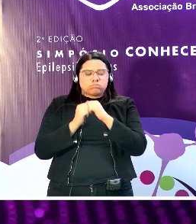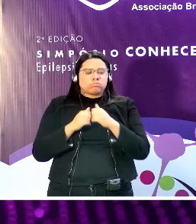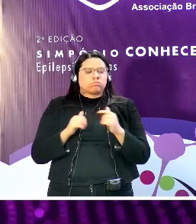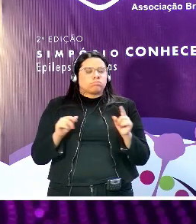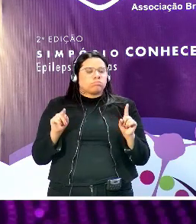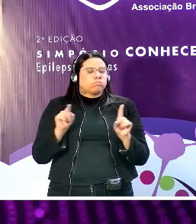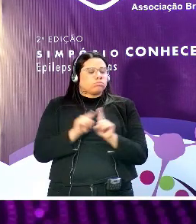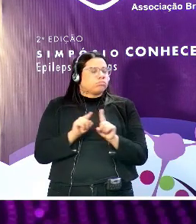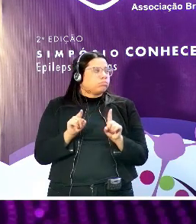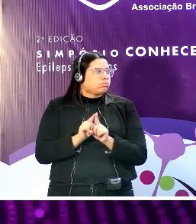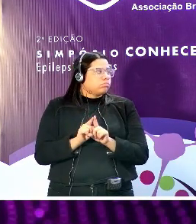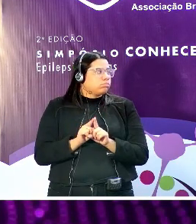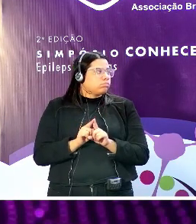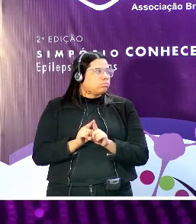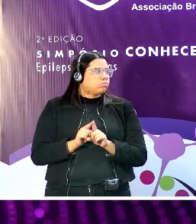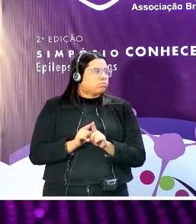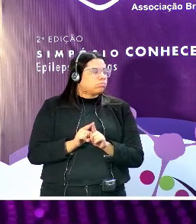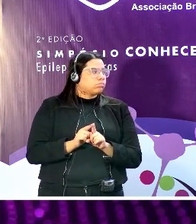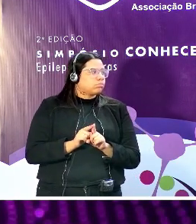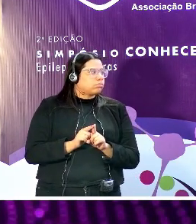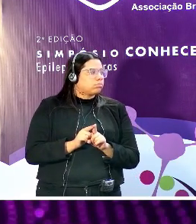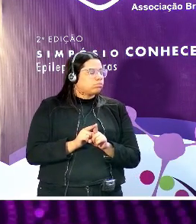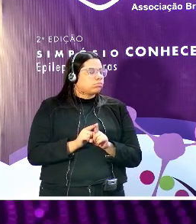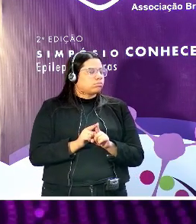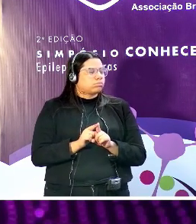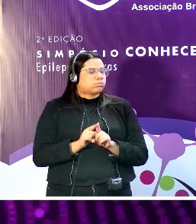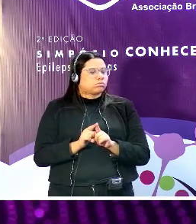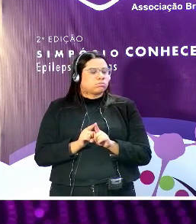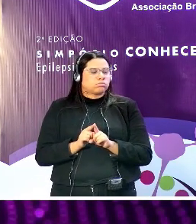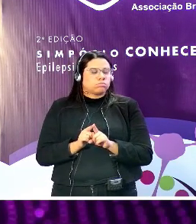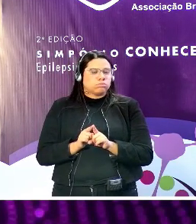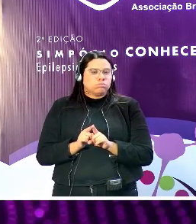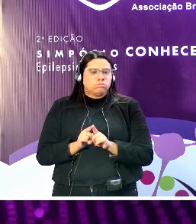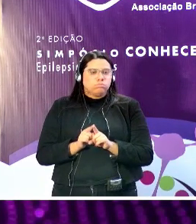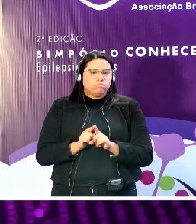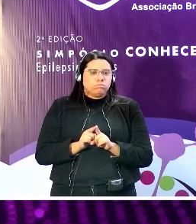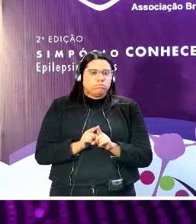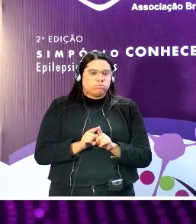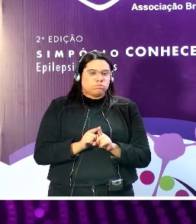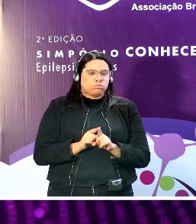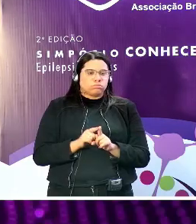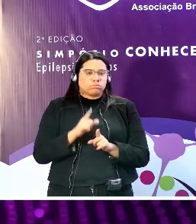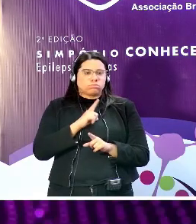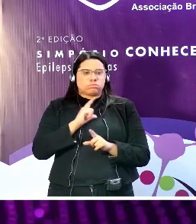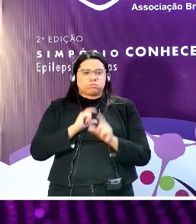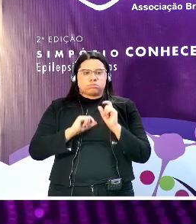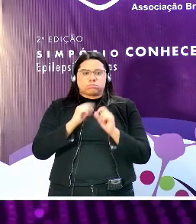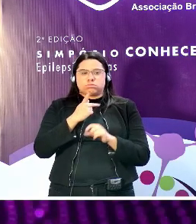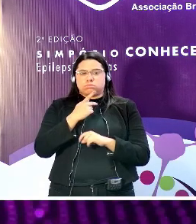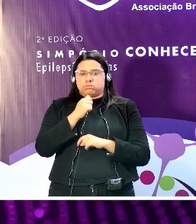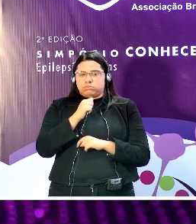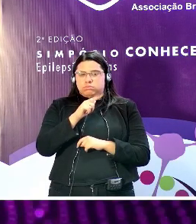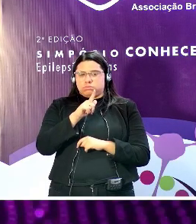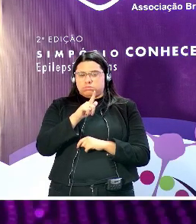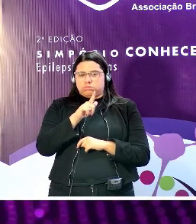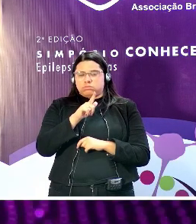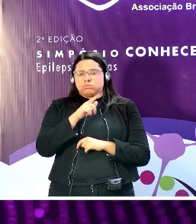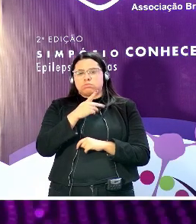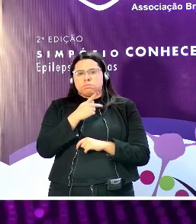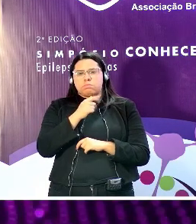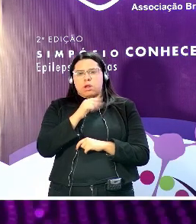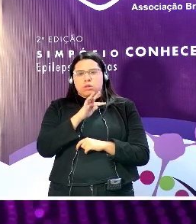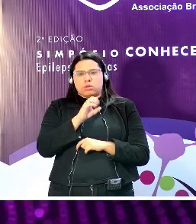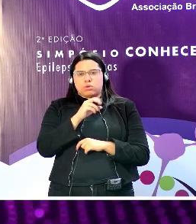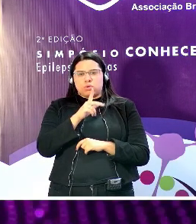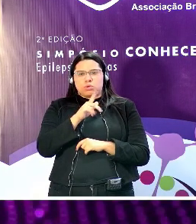também têm um efeito em patologias emergentes.